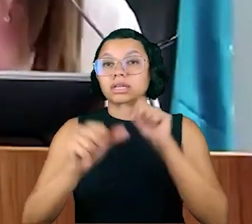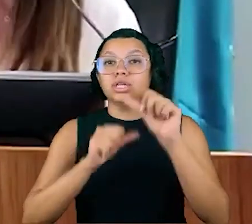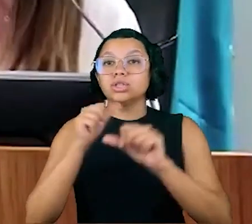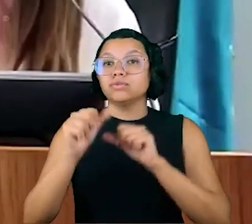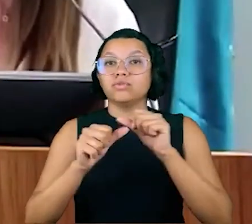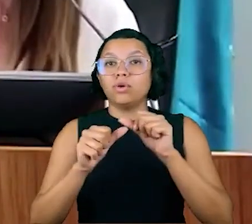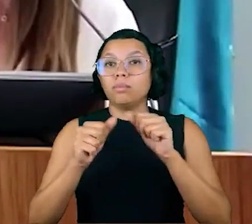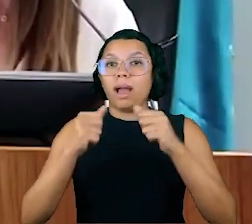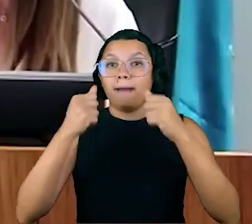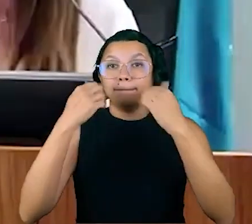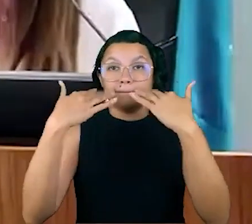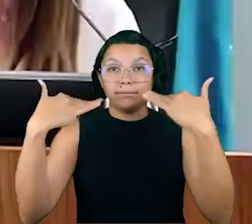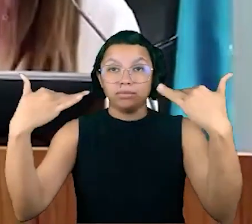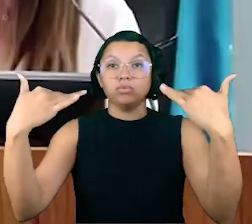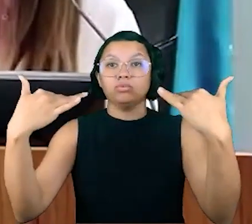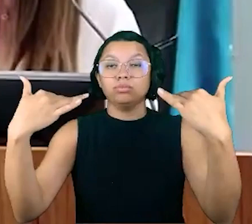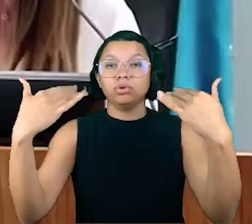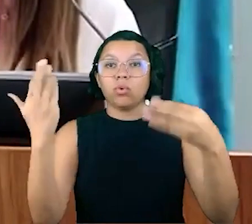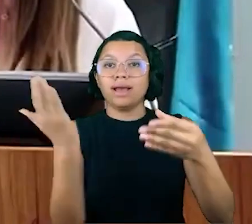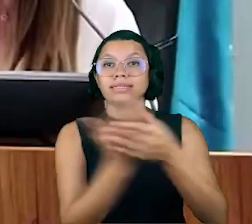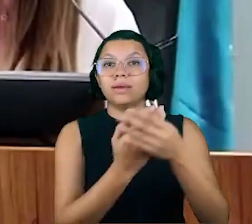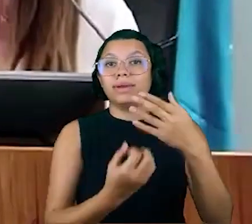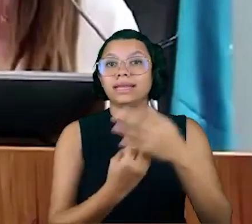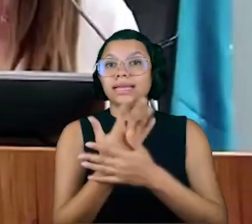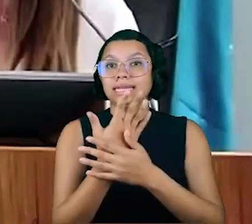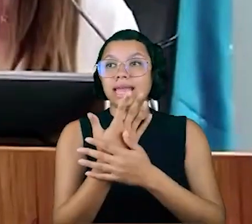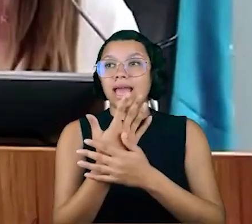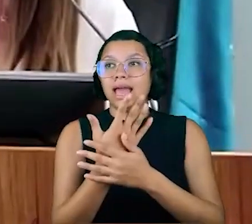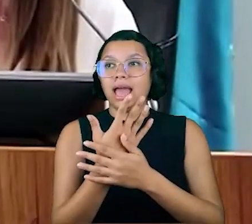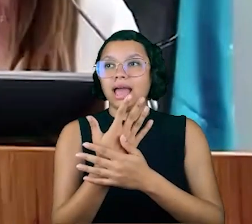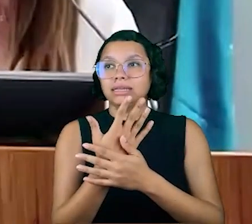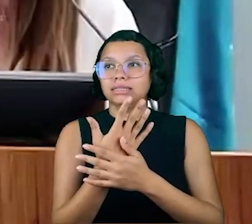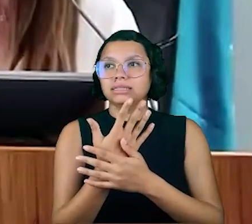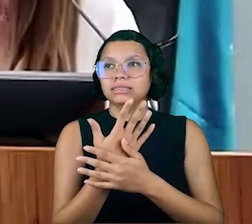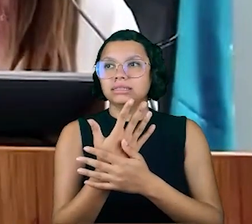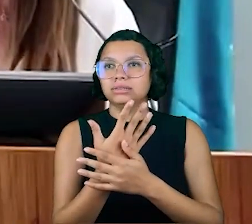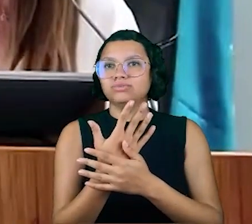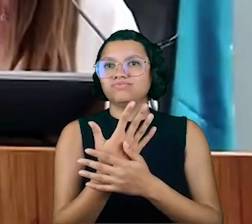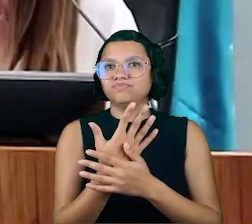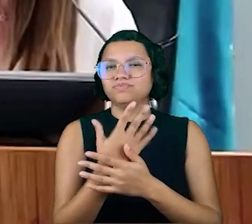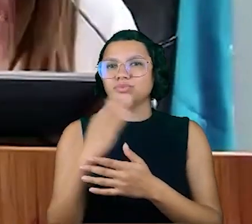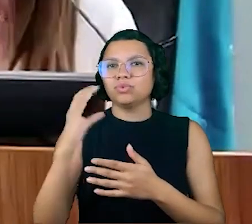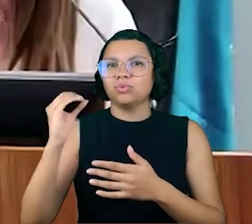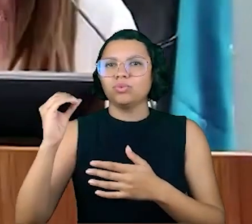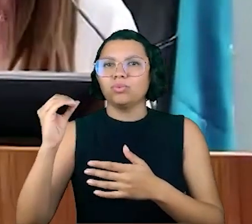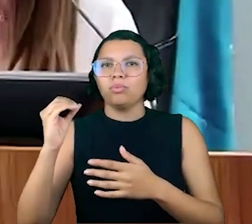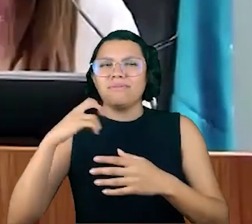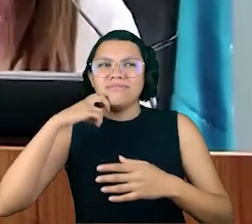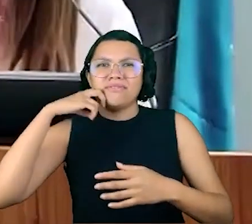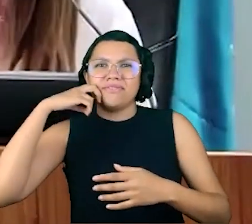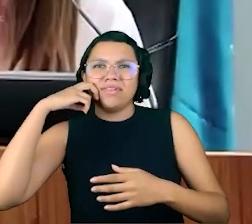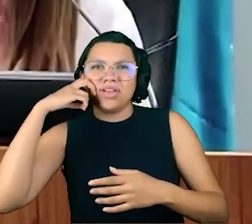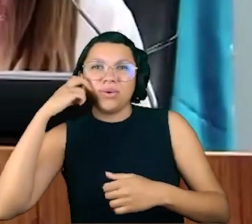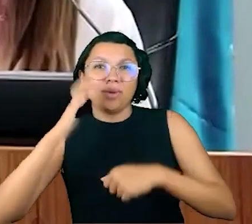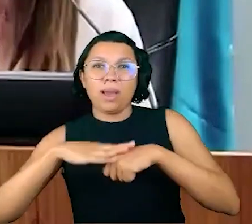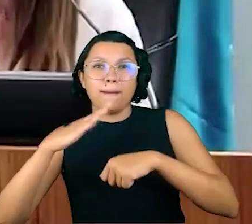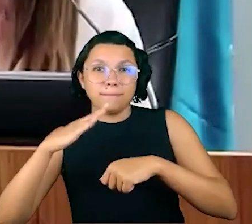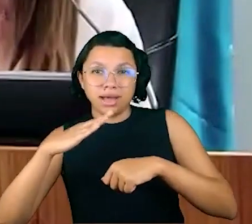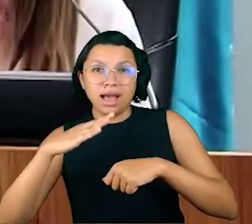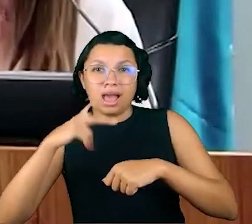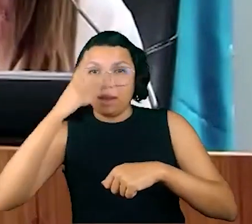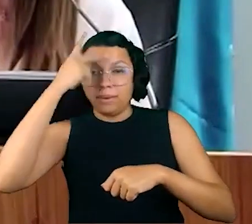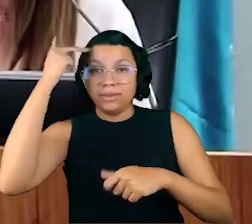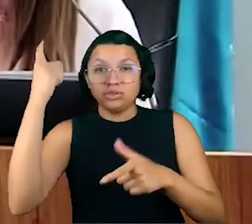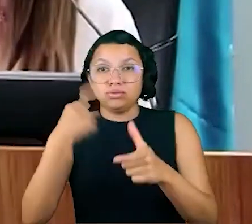a propositura da ação, criasse um constrangimento adicional para o contribuinte,